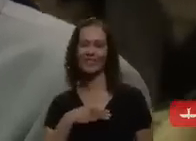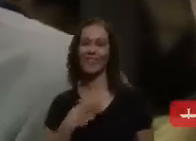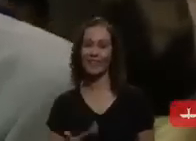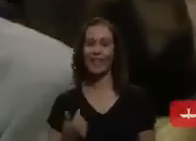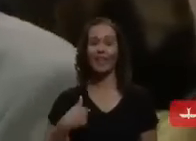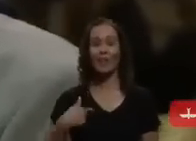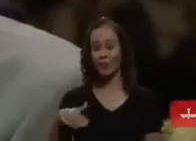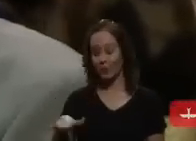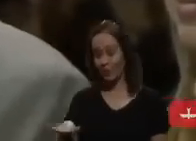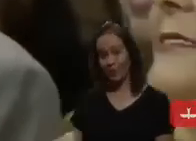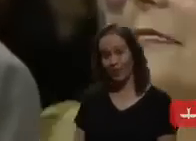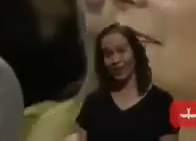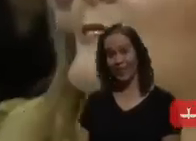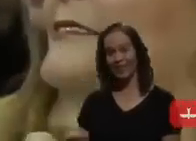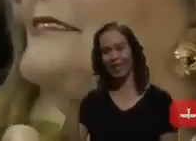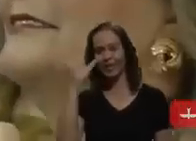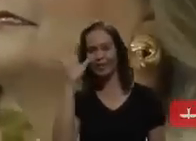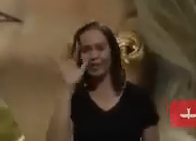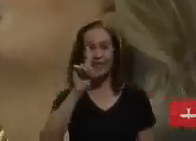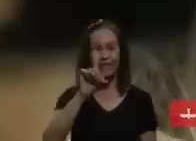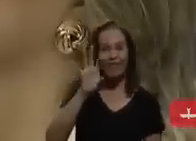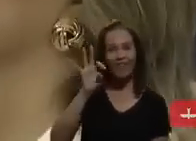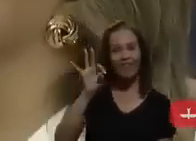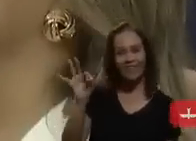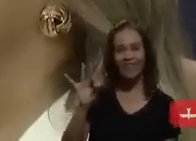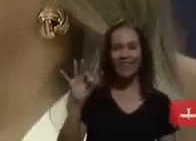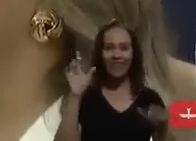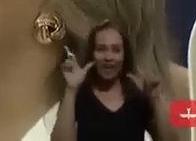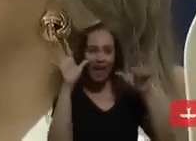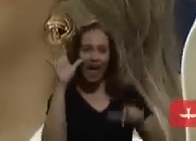era pequena e assisti o DT pela televisão.